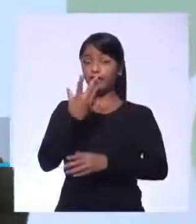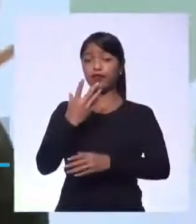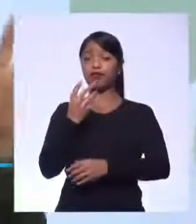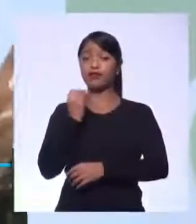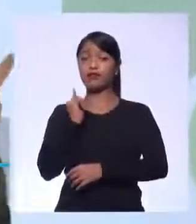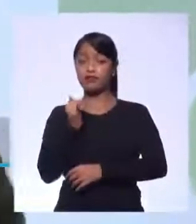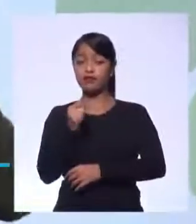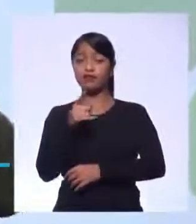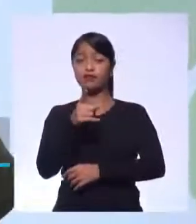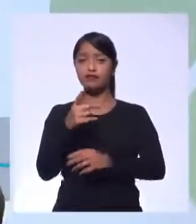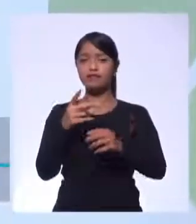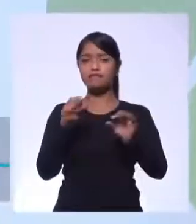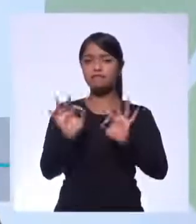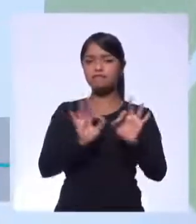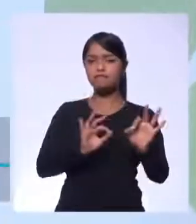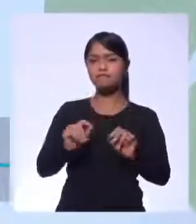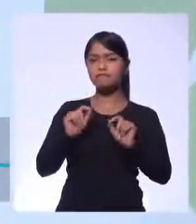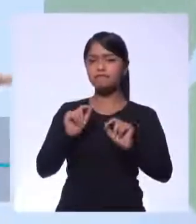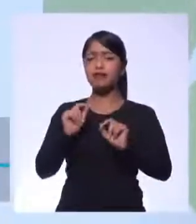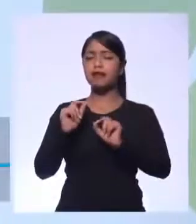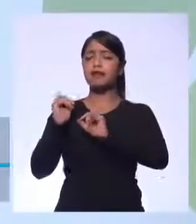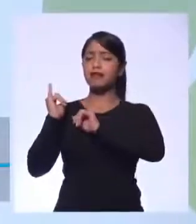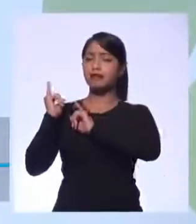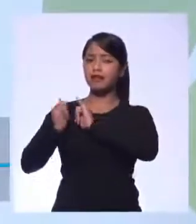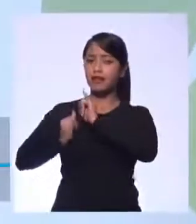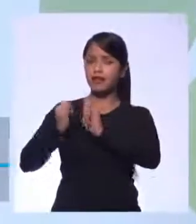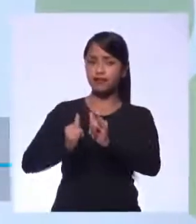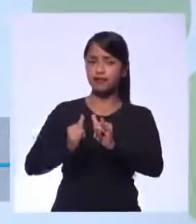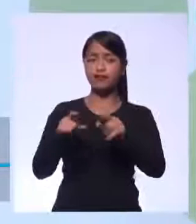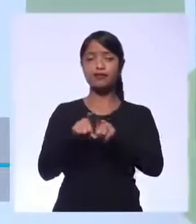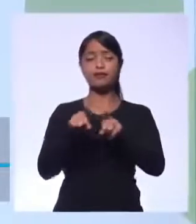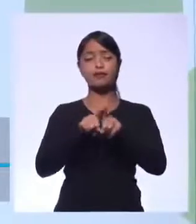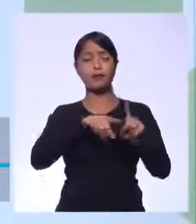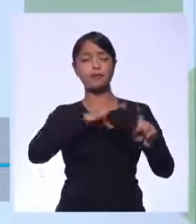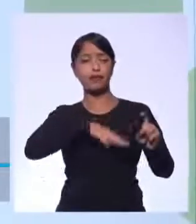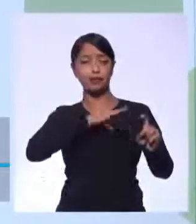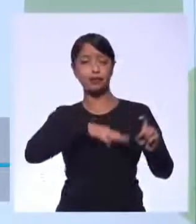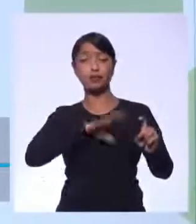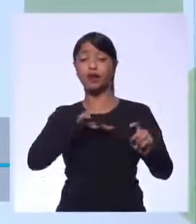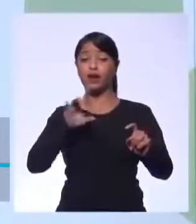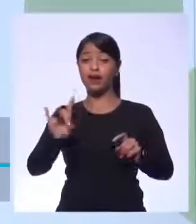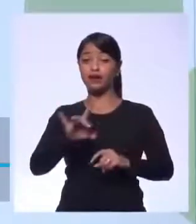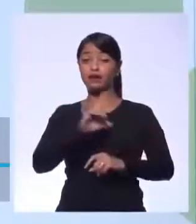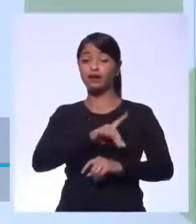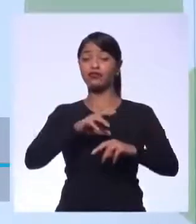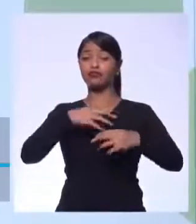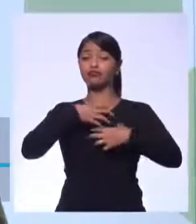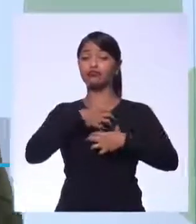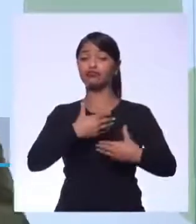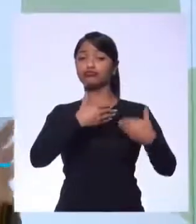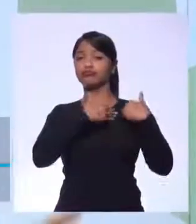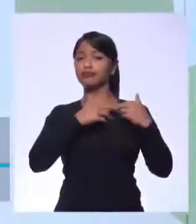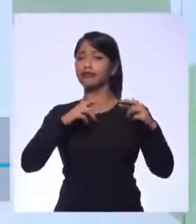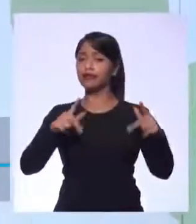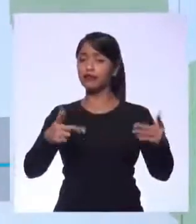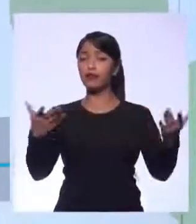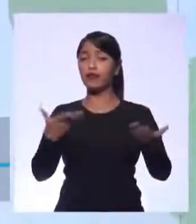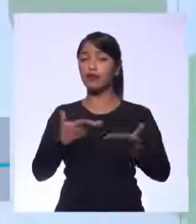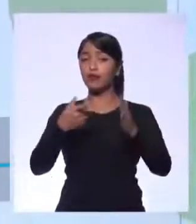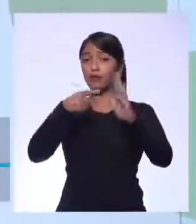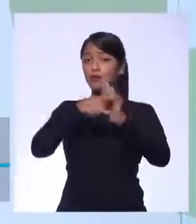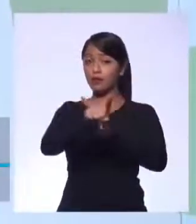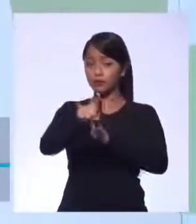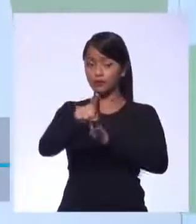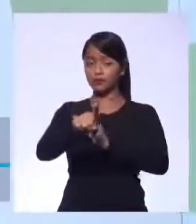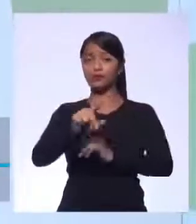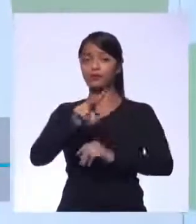lenda e mito, mas focando que cada um tem uma função social diferente. Então, eu vou deixar para vocês um minutinho agora que eu quero fazer a pergunta. Vamos